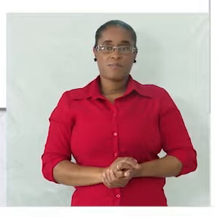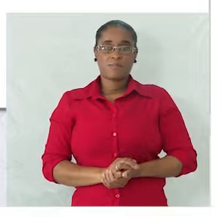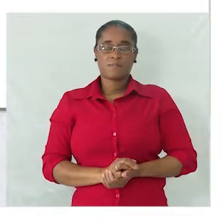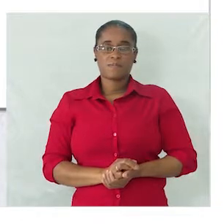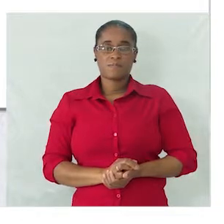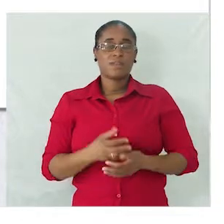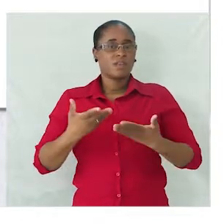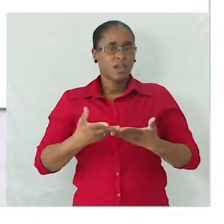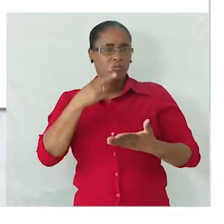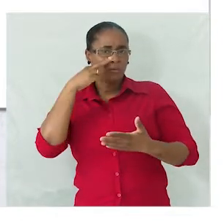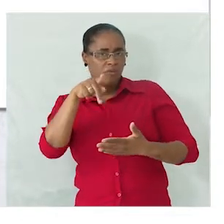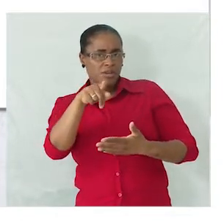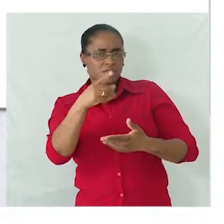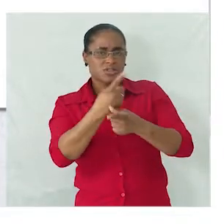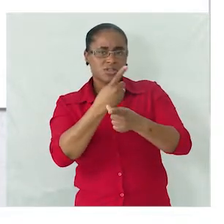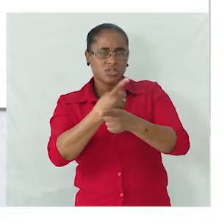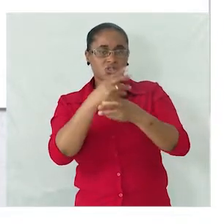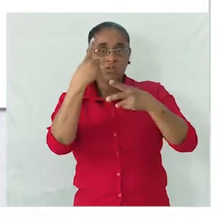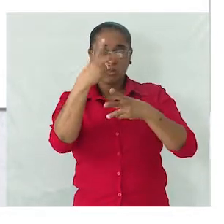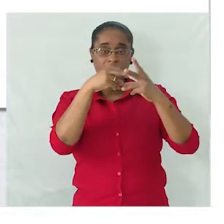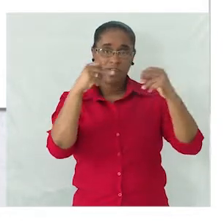Considera as características de uma frase escrita.